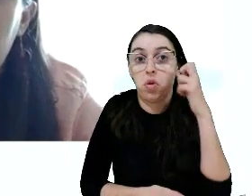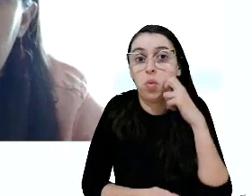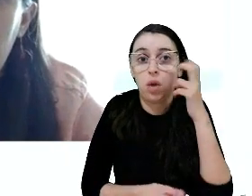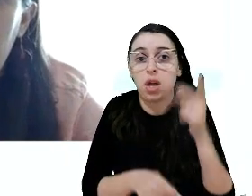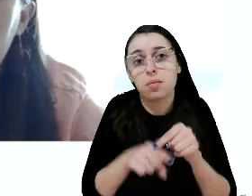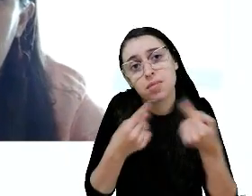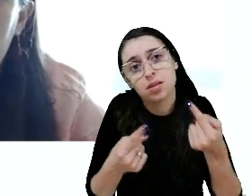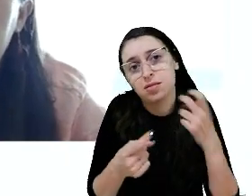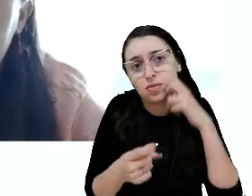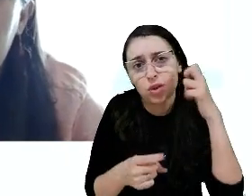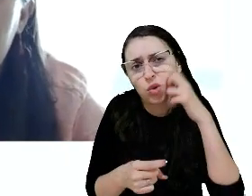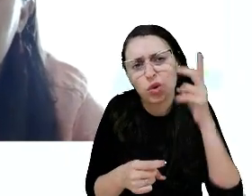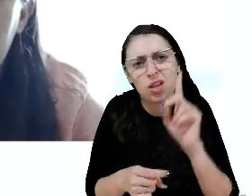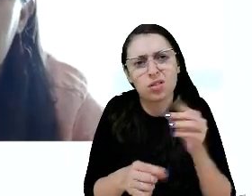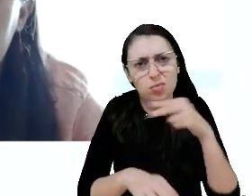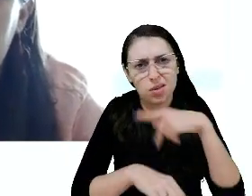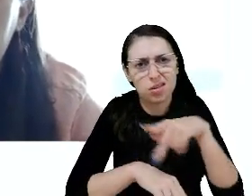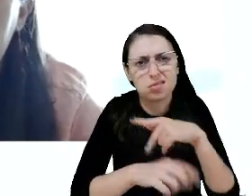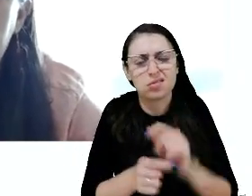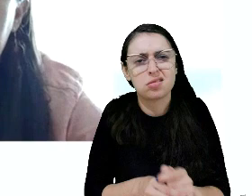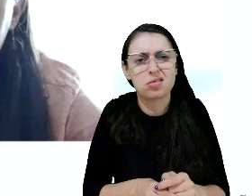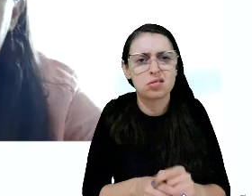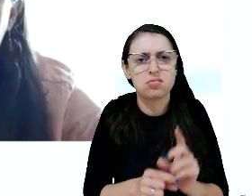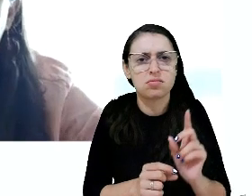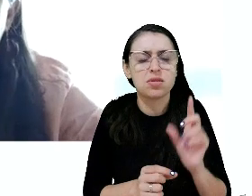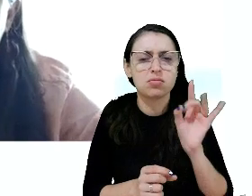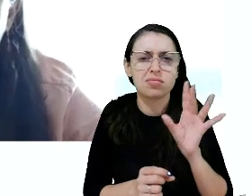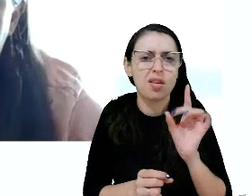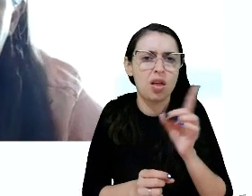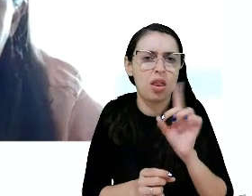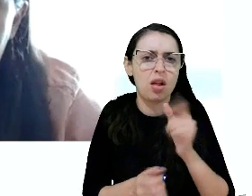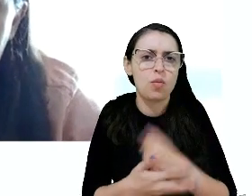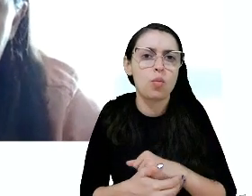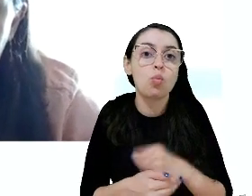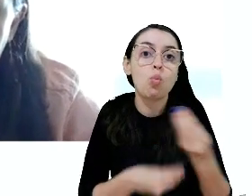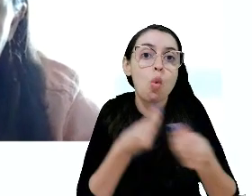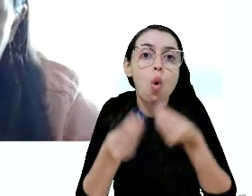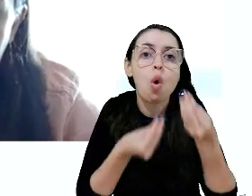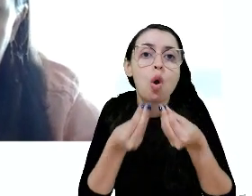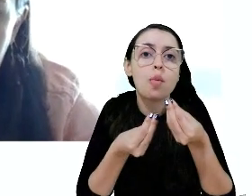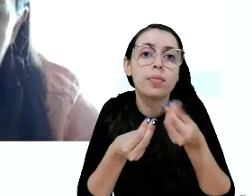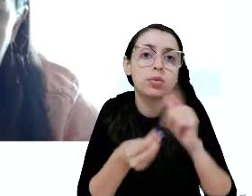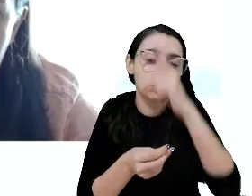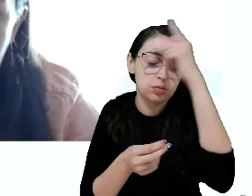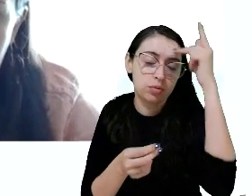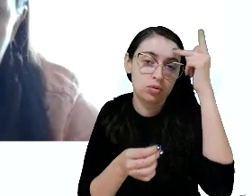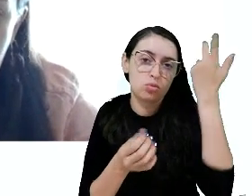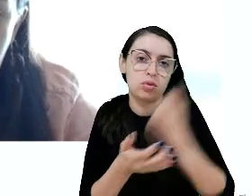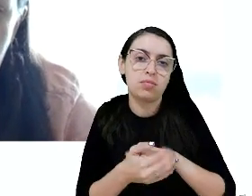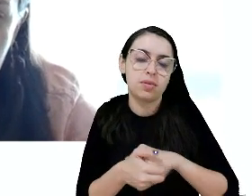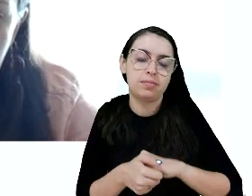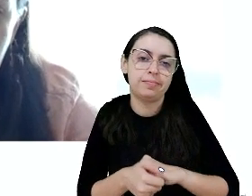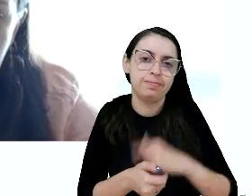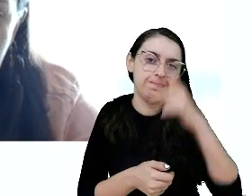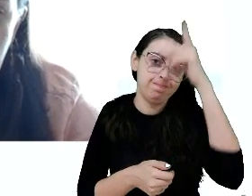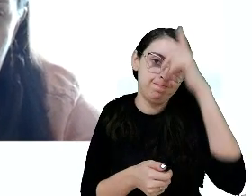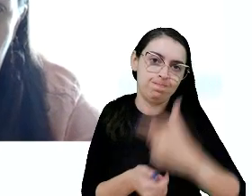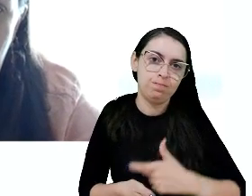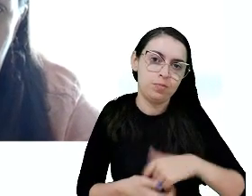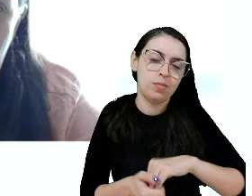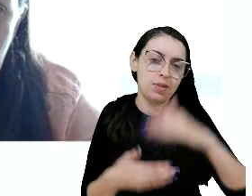daria vergonha. Mas o pior é que não dá vergonha só do país, dá vergonha, sabe do quê? É da condição humana.